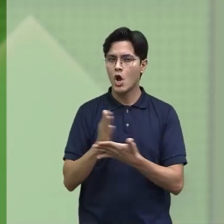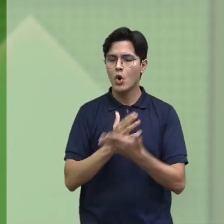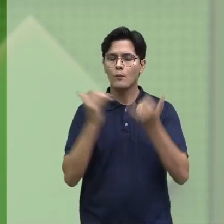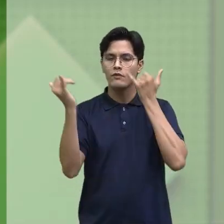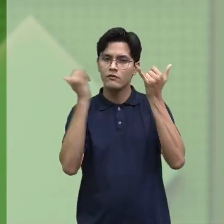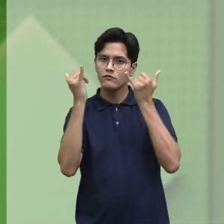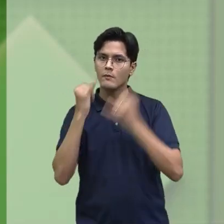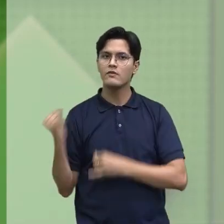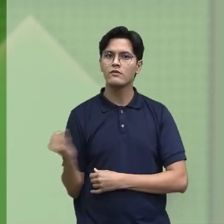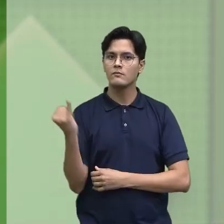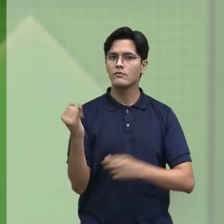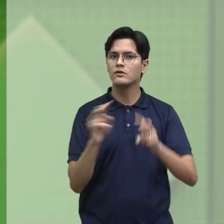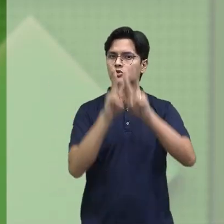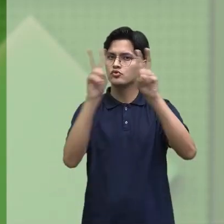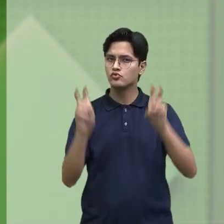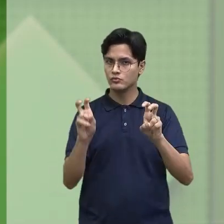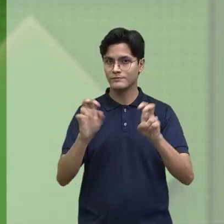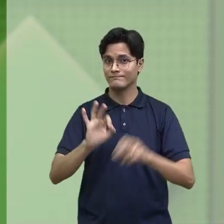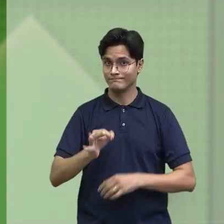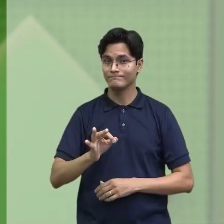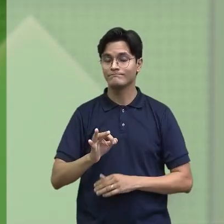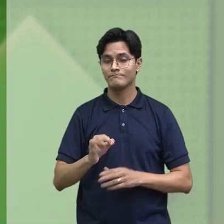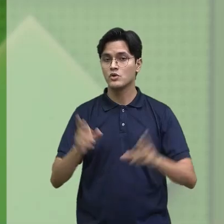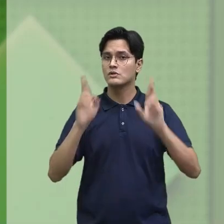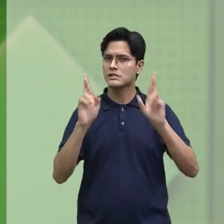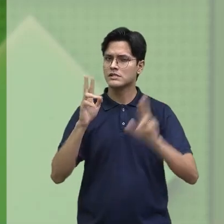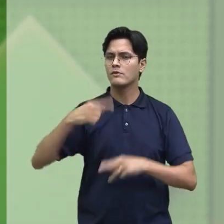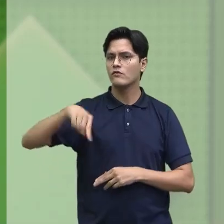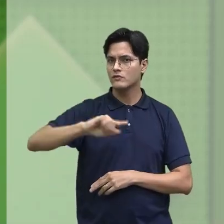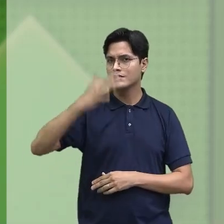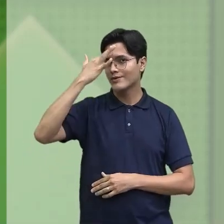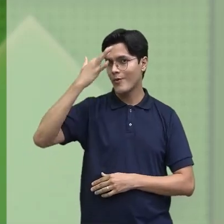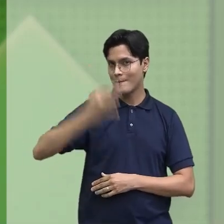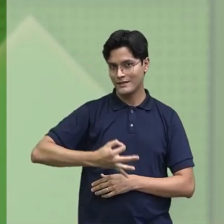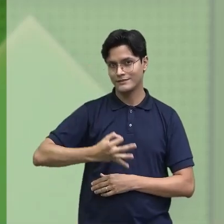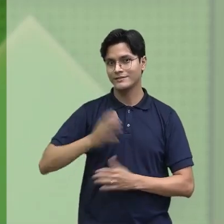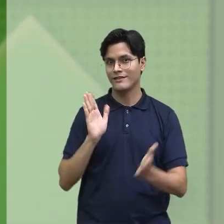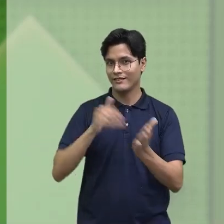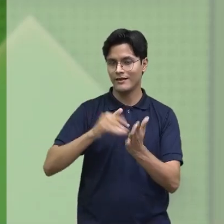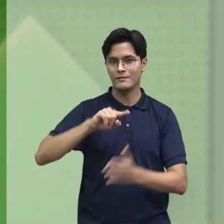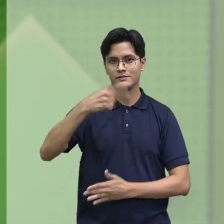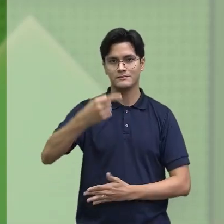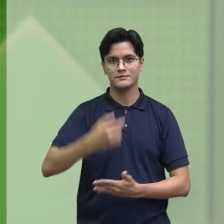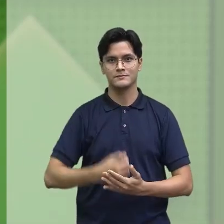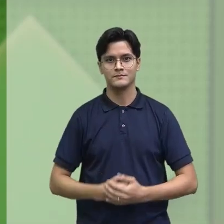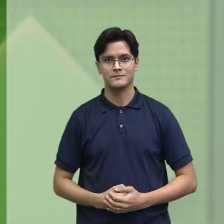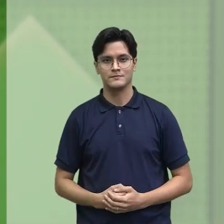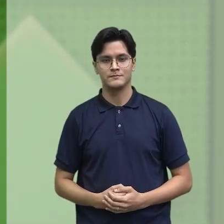importantes a respeito desse assunto. Eu espero que você tenha compreendido e até uma próxima.